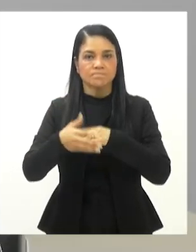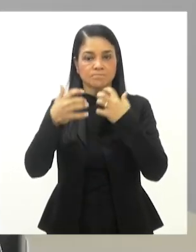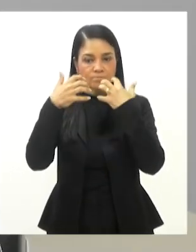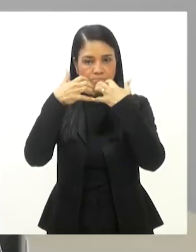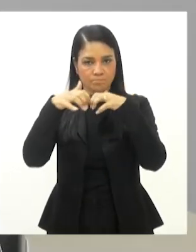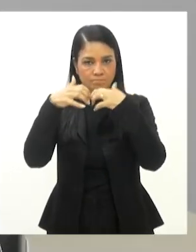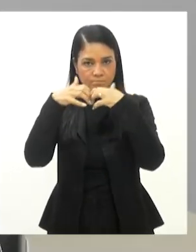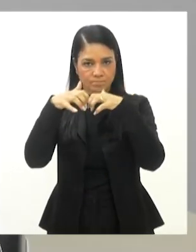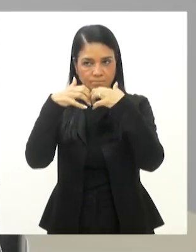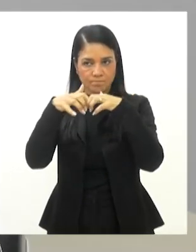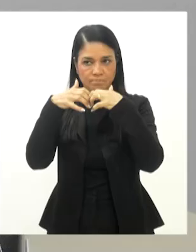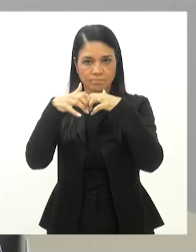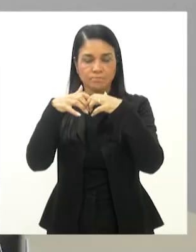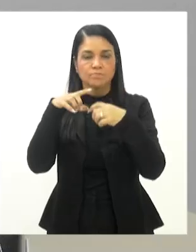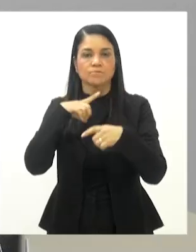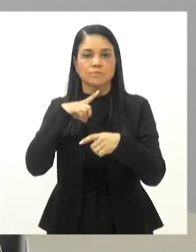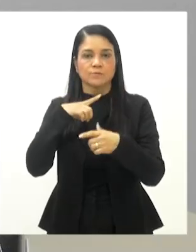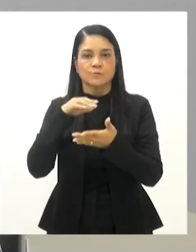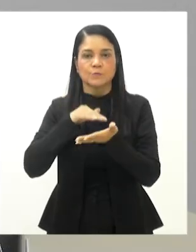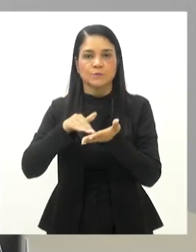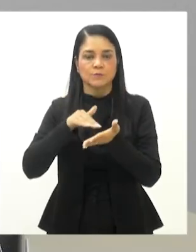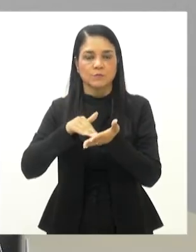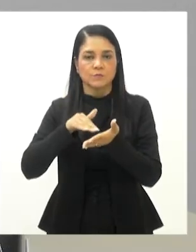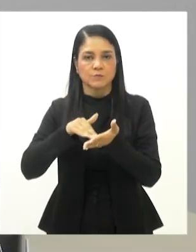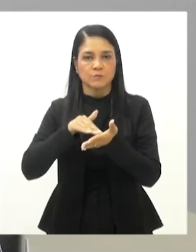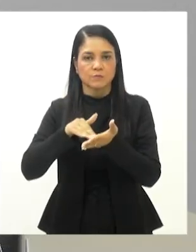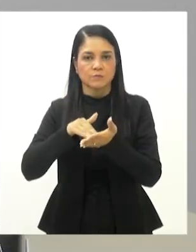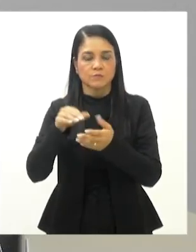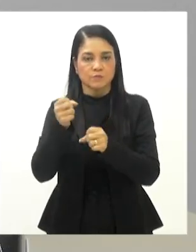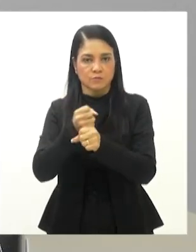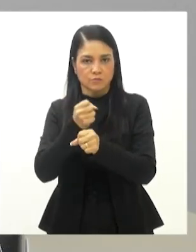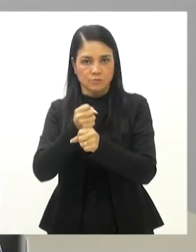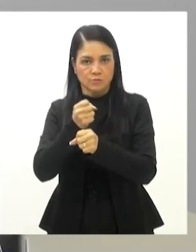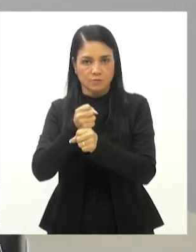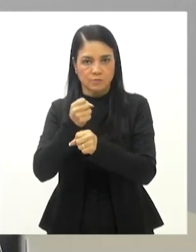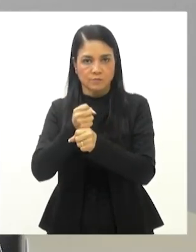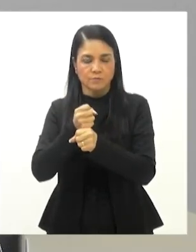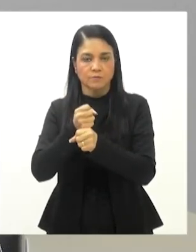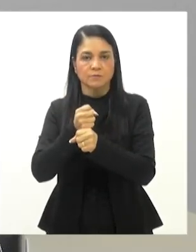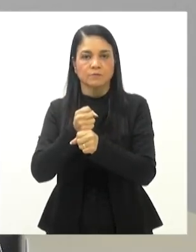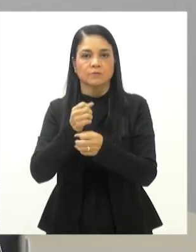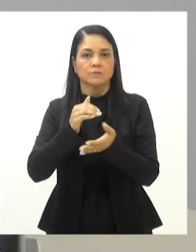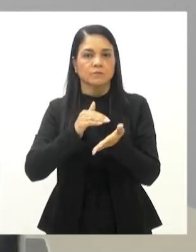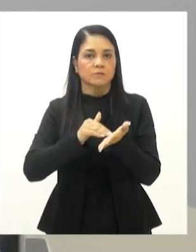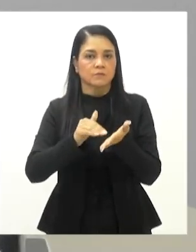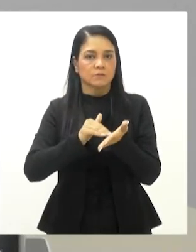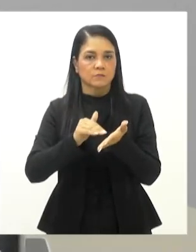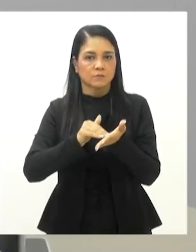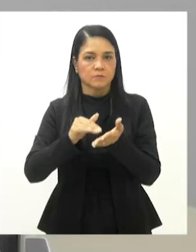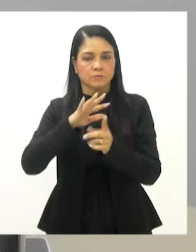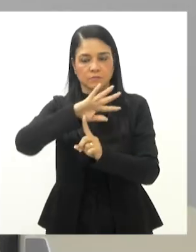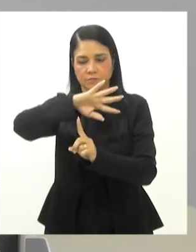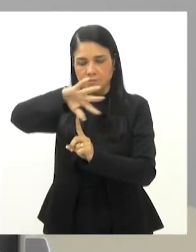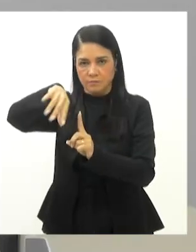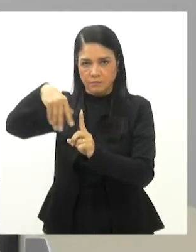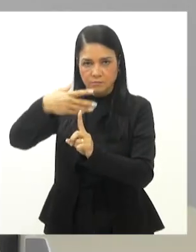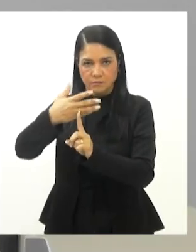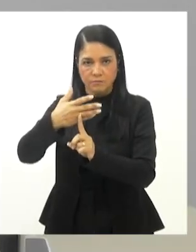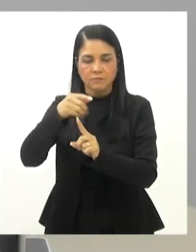Petrópolis. Nós tivemos a Secretaria de Obras e a Secretaria de Ambiente